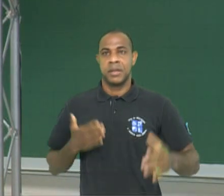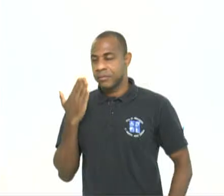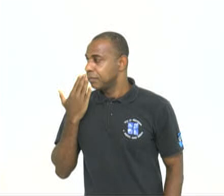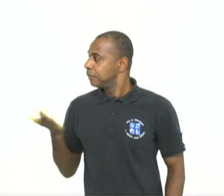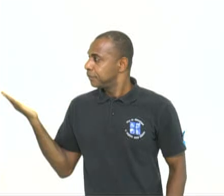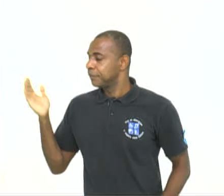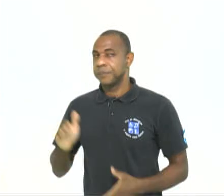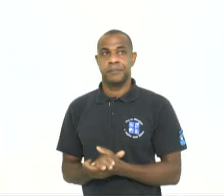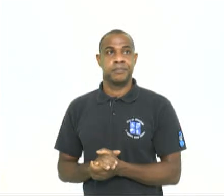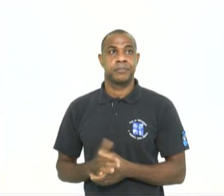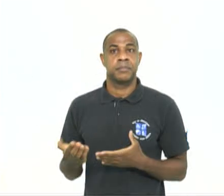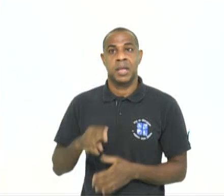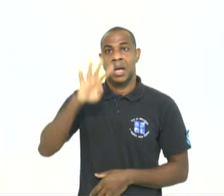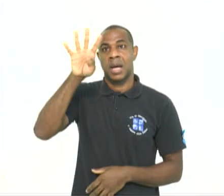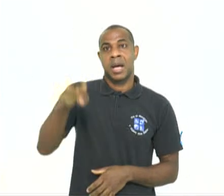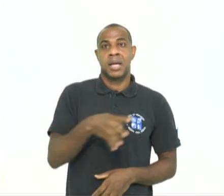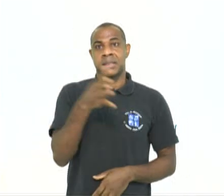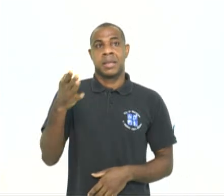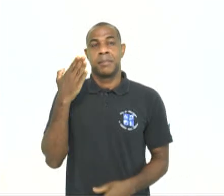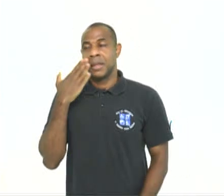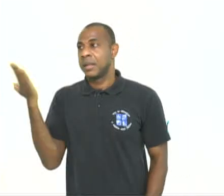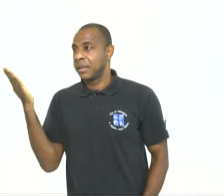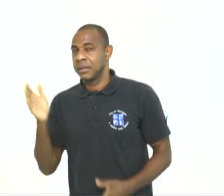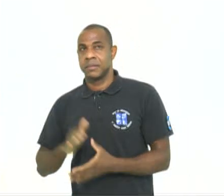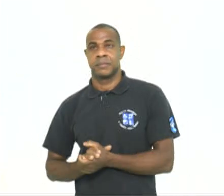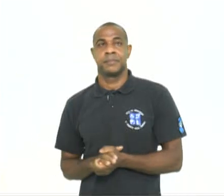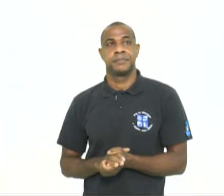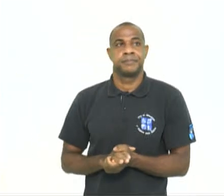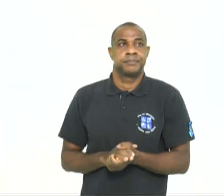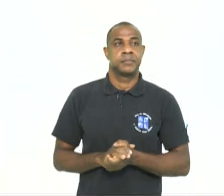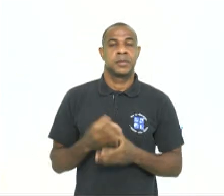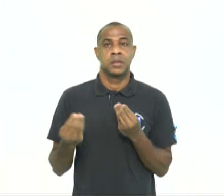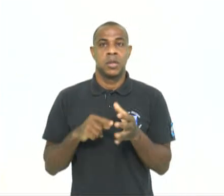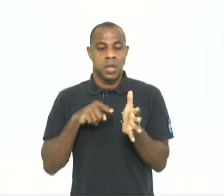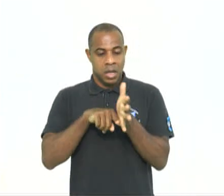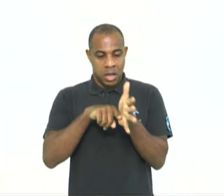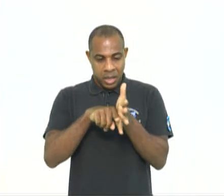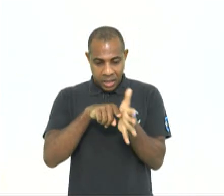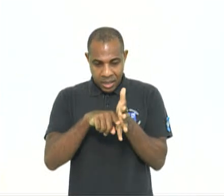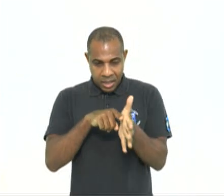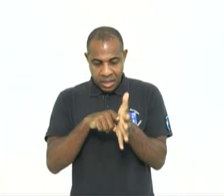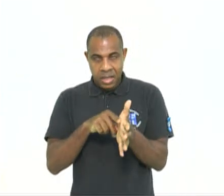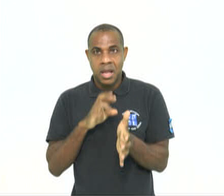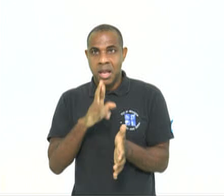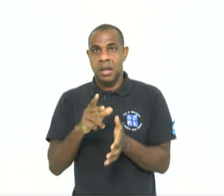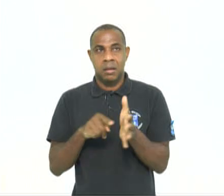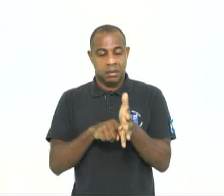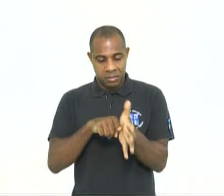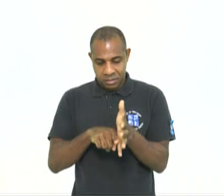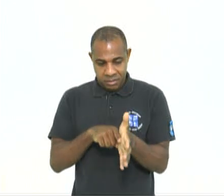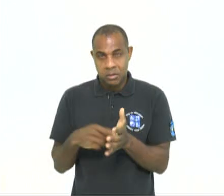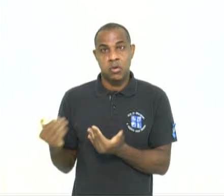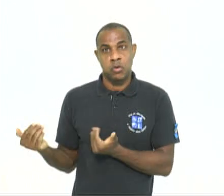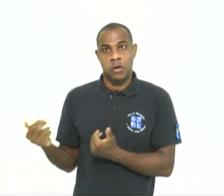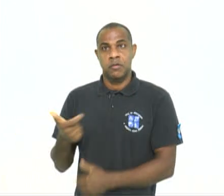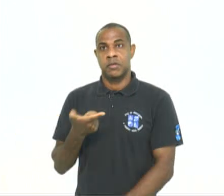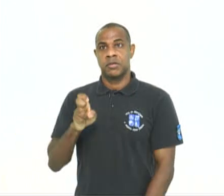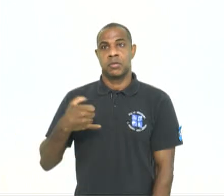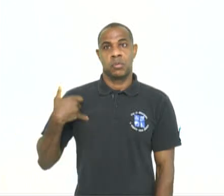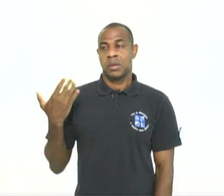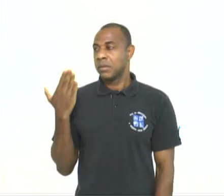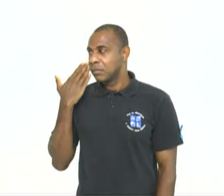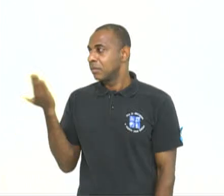gente. Considere a tabela a seguir que evidencia o resultado resumido de um hemograma, ou seja, um exame de sangue de uma pessoa, de um jovem de 25